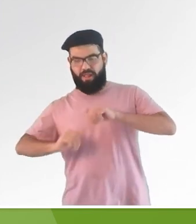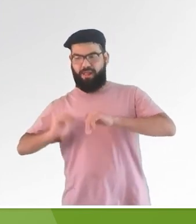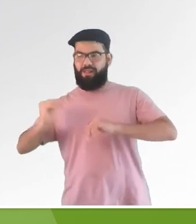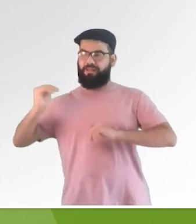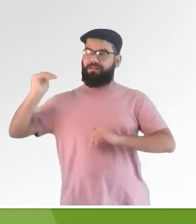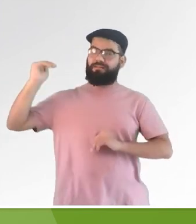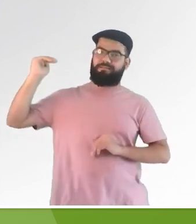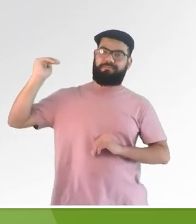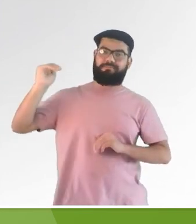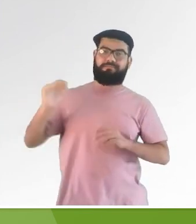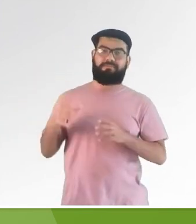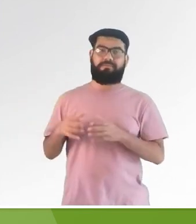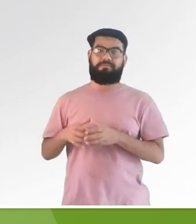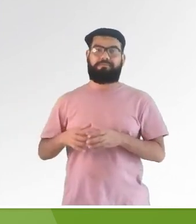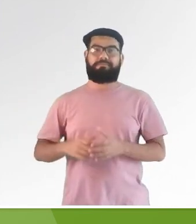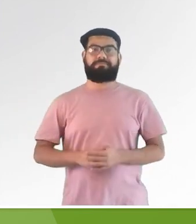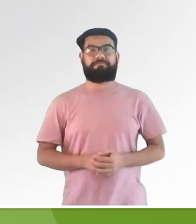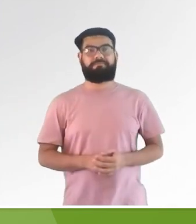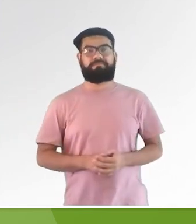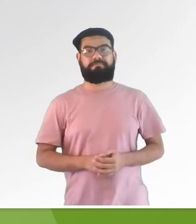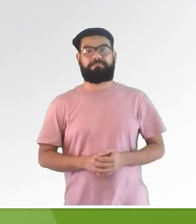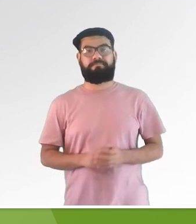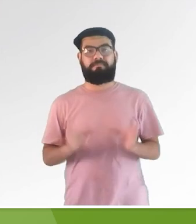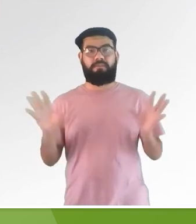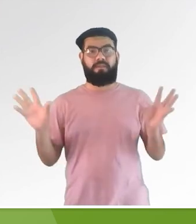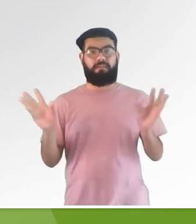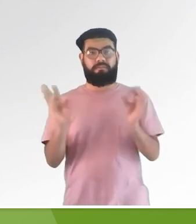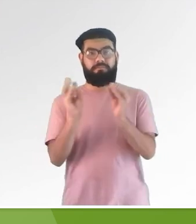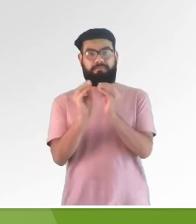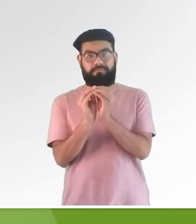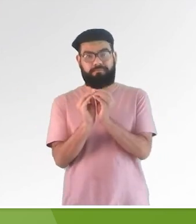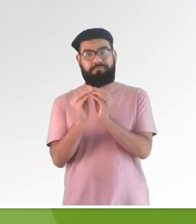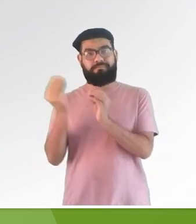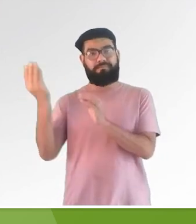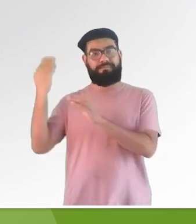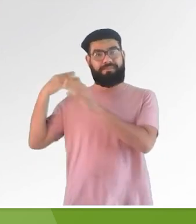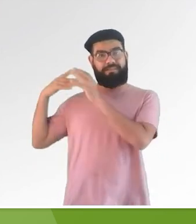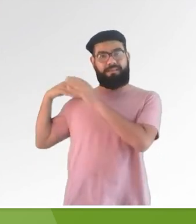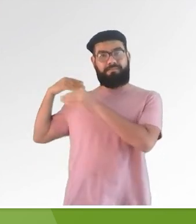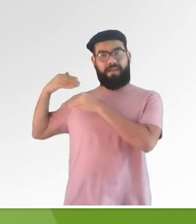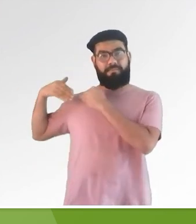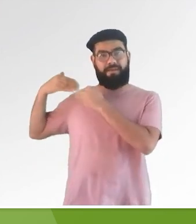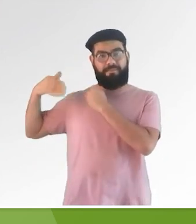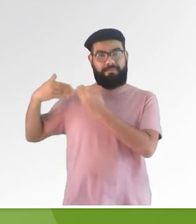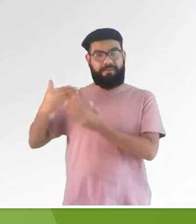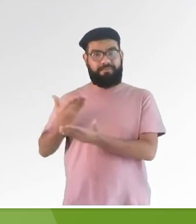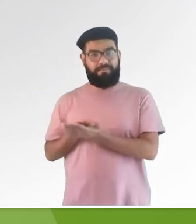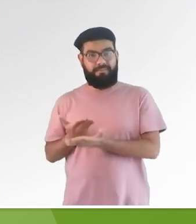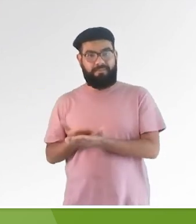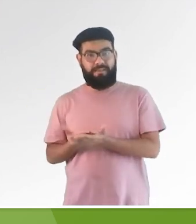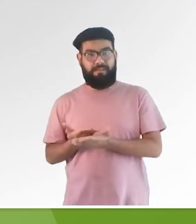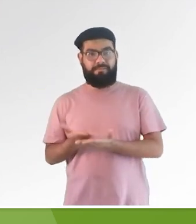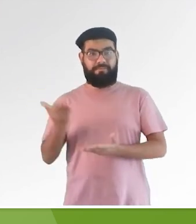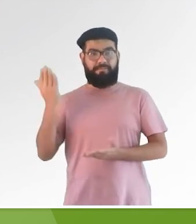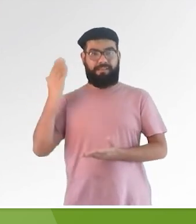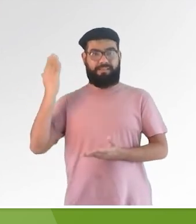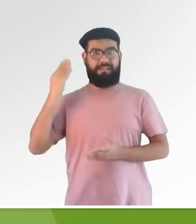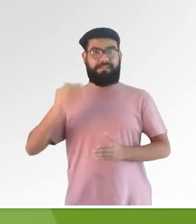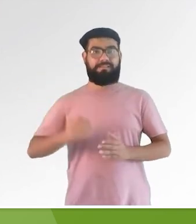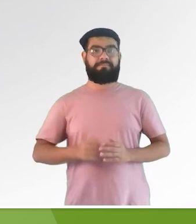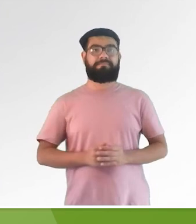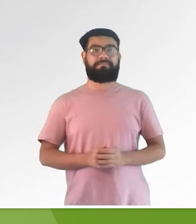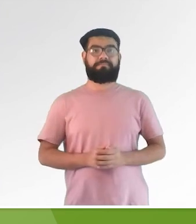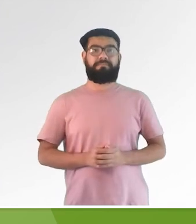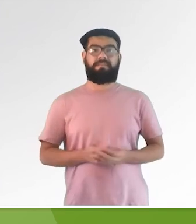grupo. Feito esse resumo em relação a todos esses animais aí que estudamos nas aulas anteriores, não é? Eu chamo